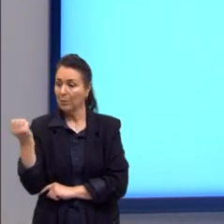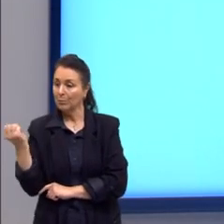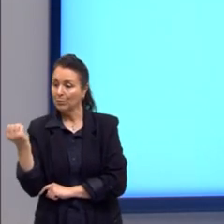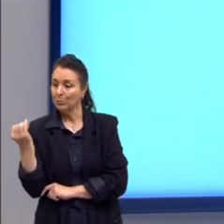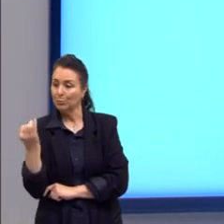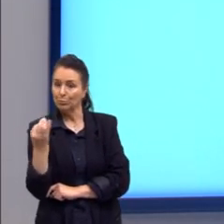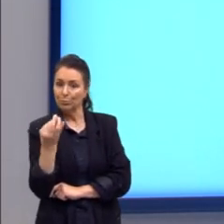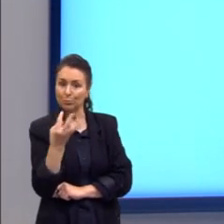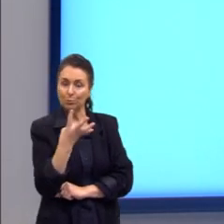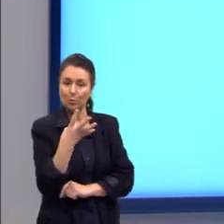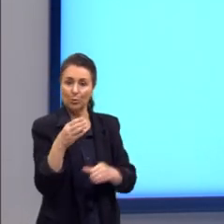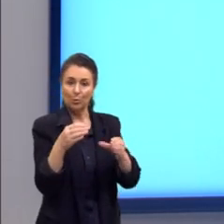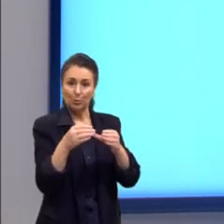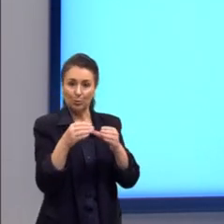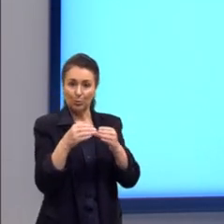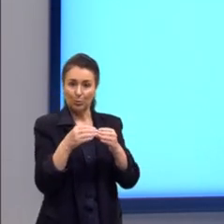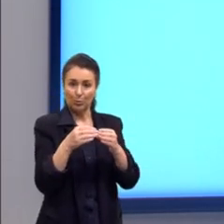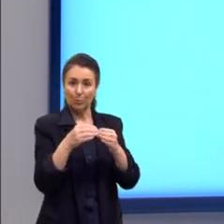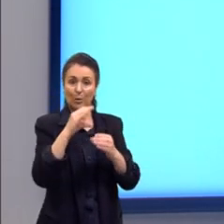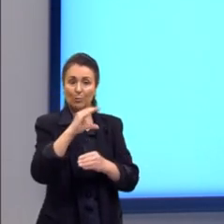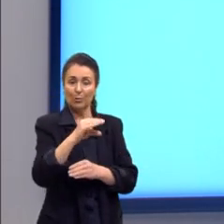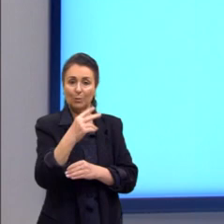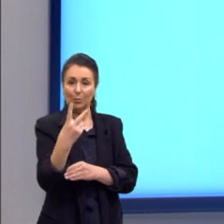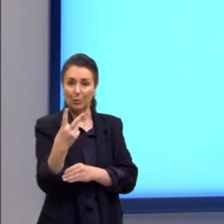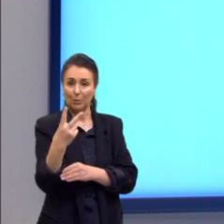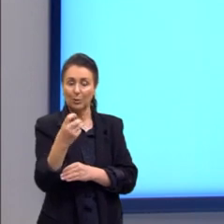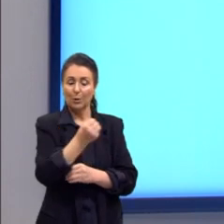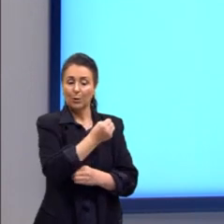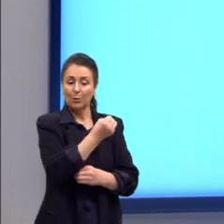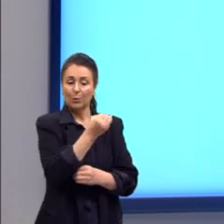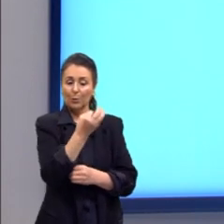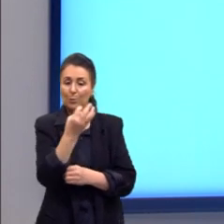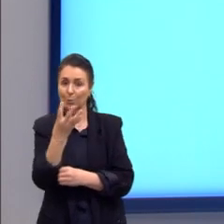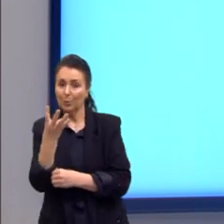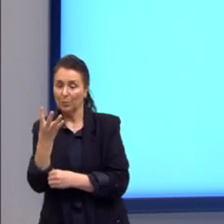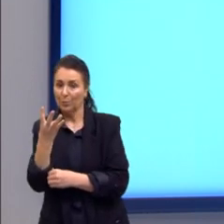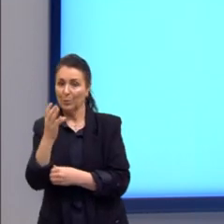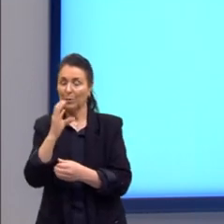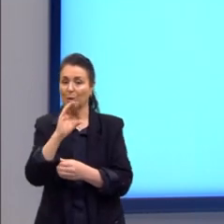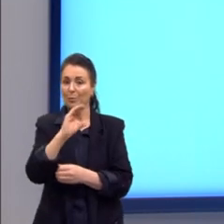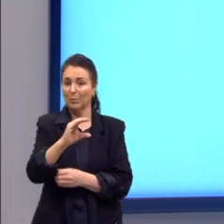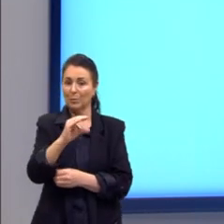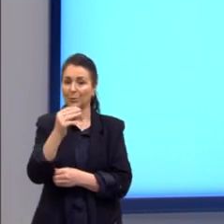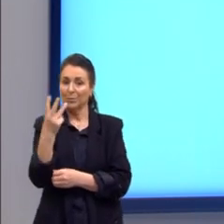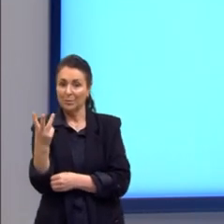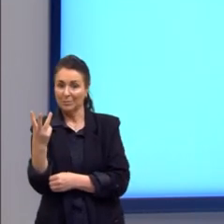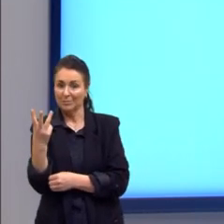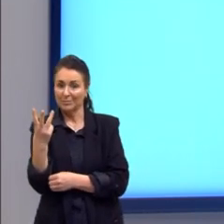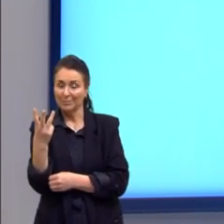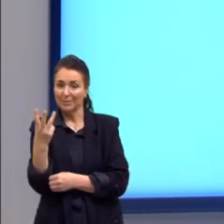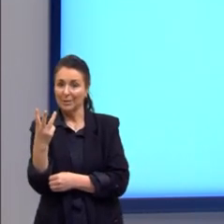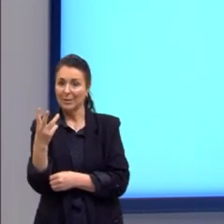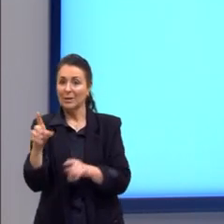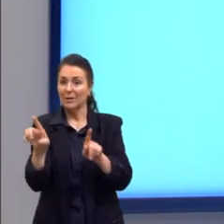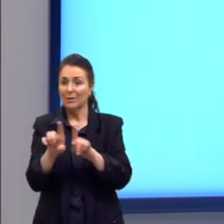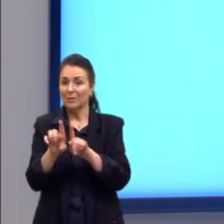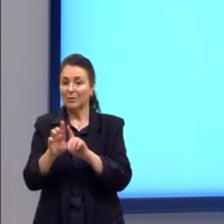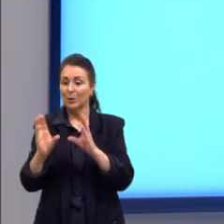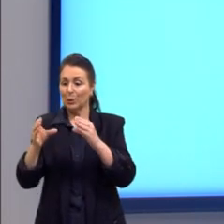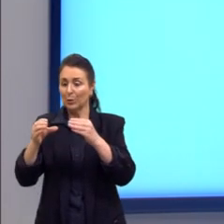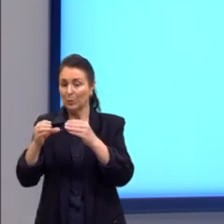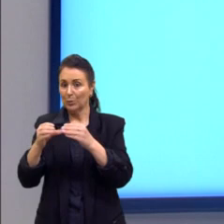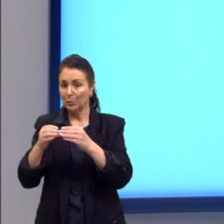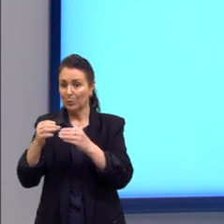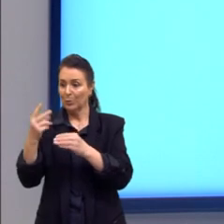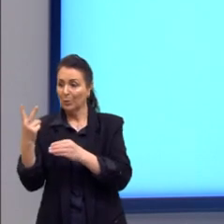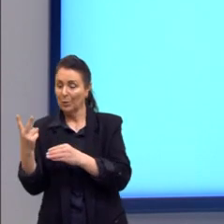contar deste lado eu vou ter um grupo funcional no carbono 2 e uma ramificação no carbono 3 isso é começar deste lado eu vou ter grupo funcional no